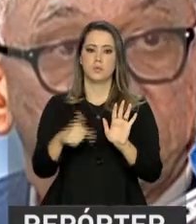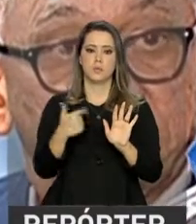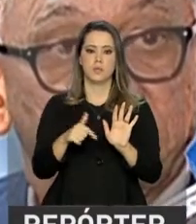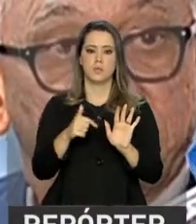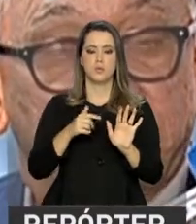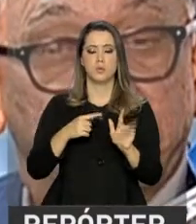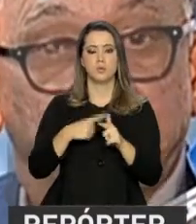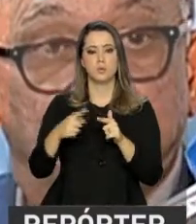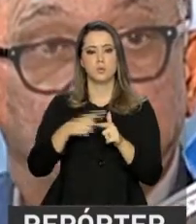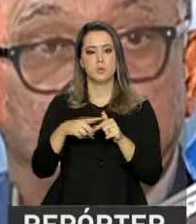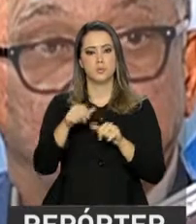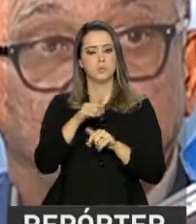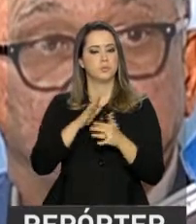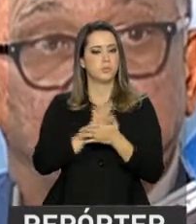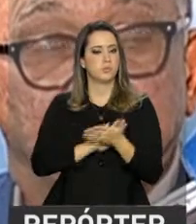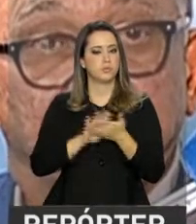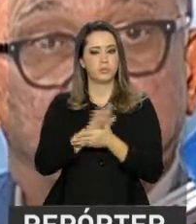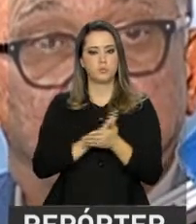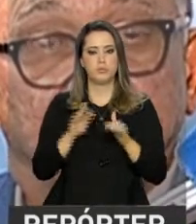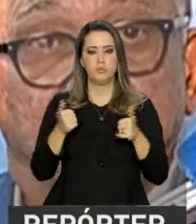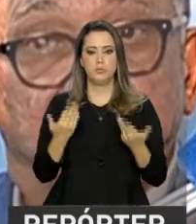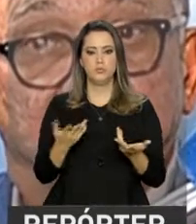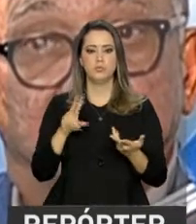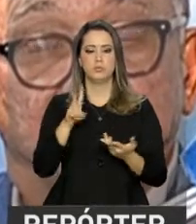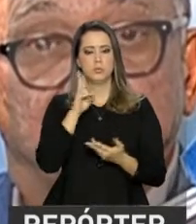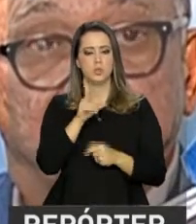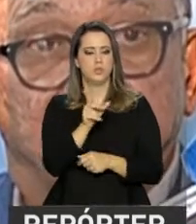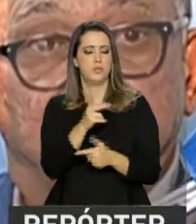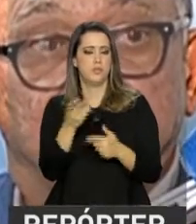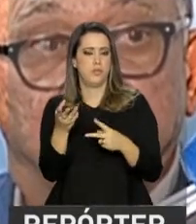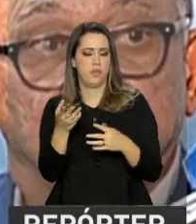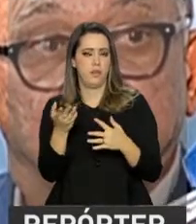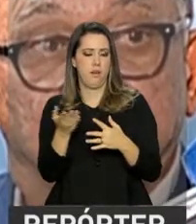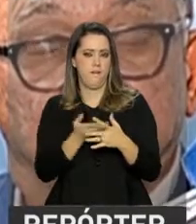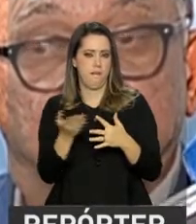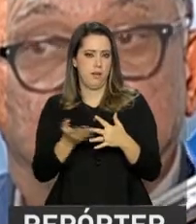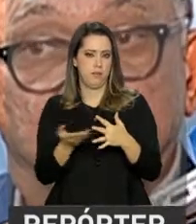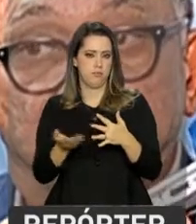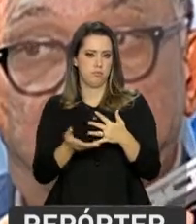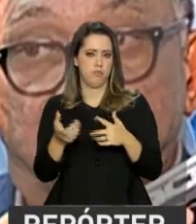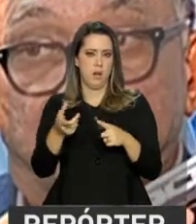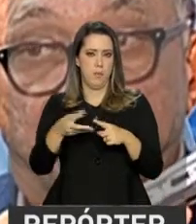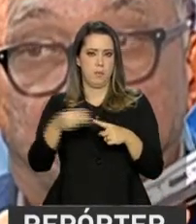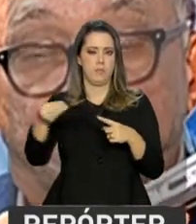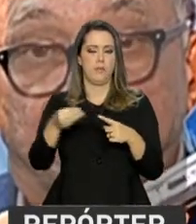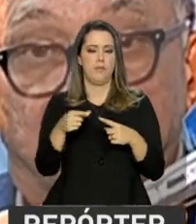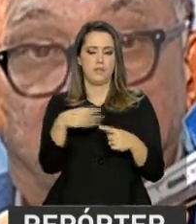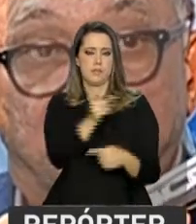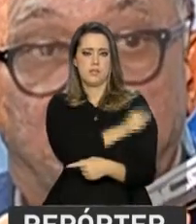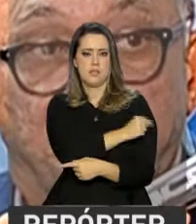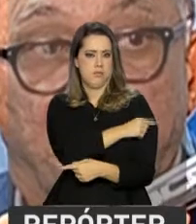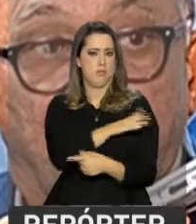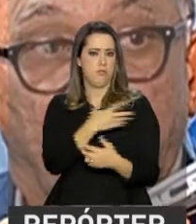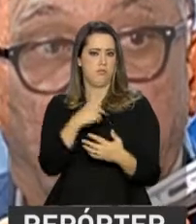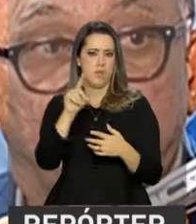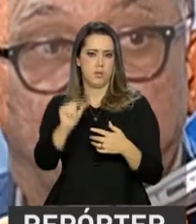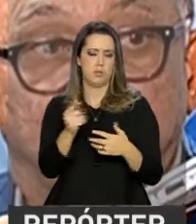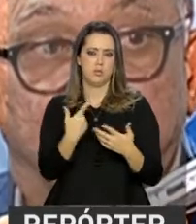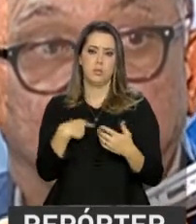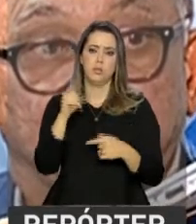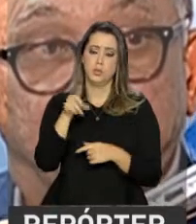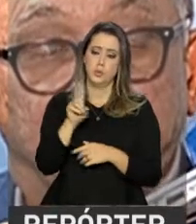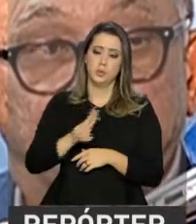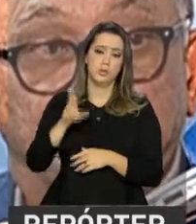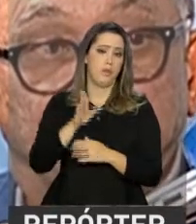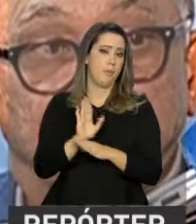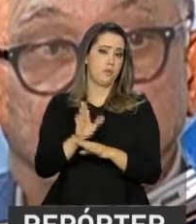grandes questionamentos sobre essa questão da eficácia da dose fracionada e ela é um instrumento que nós temos para vacinar